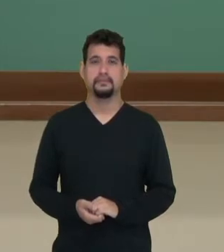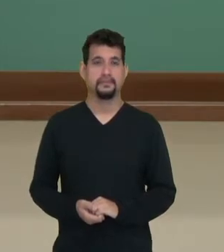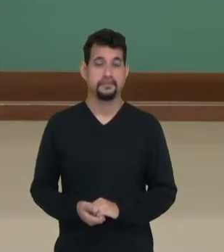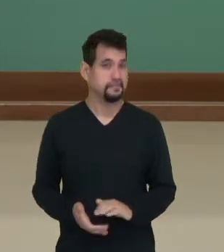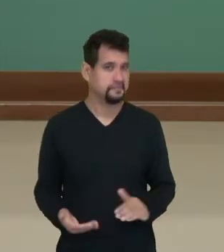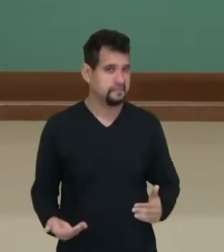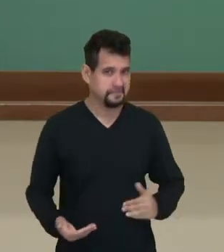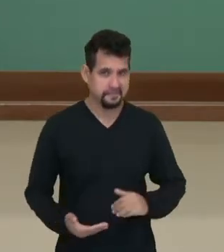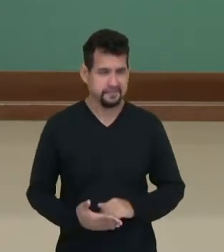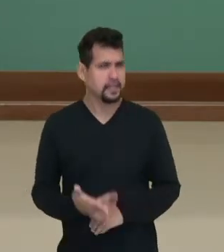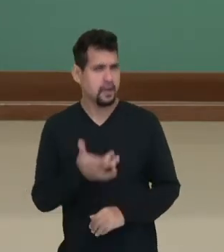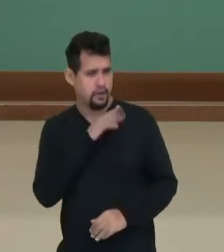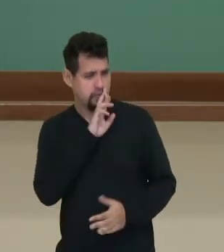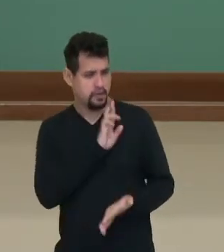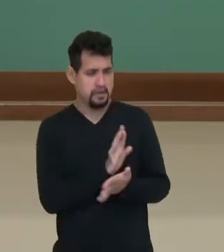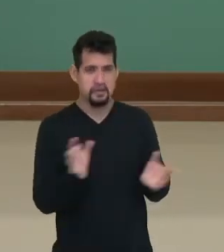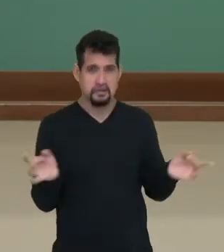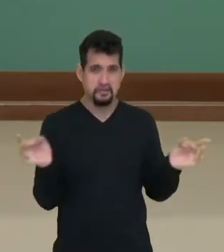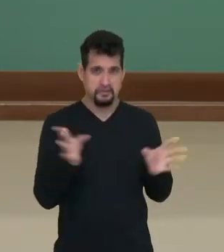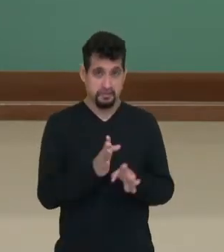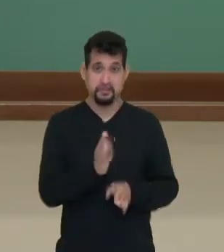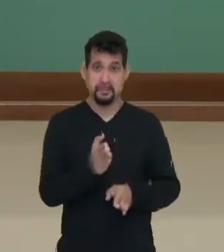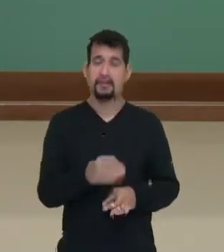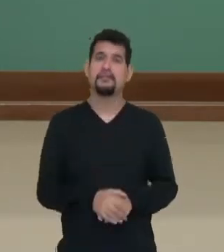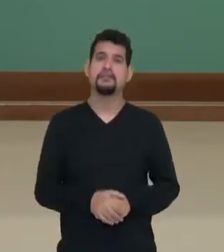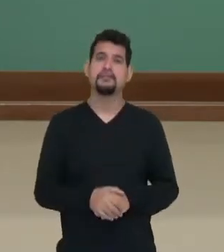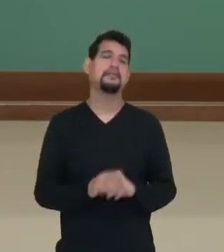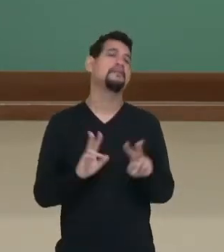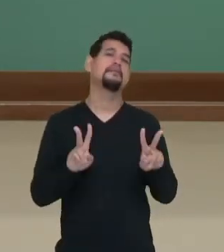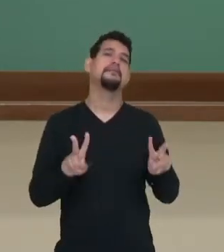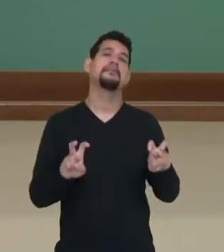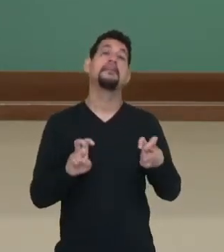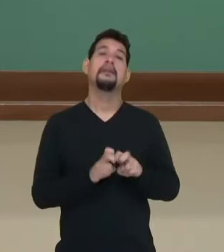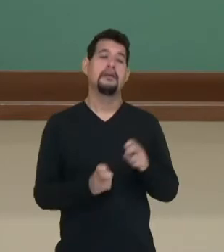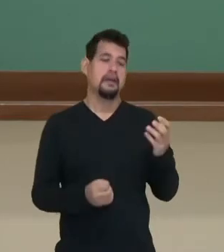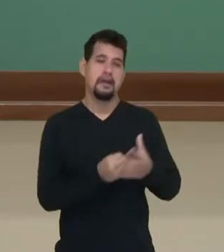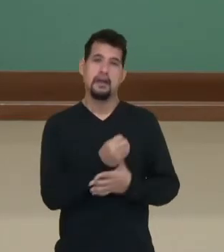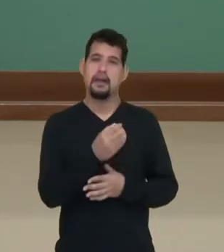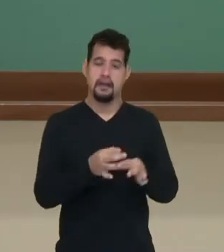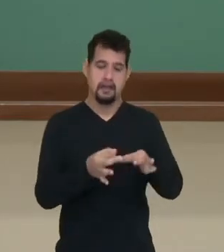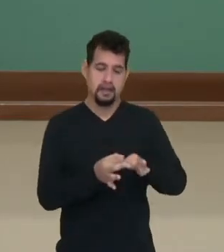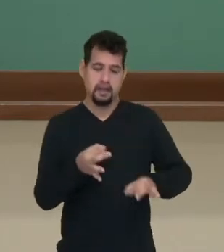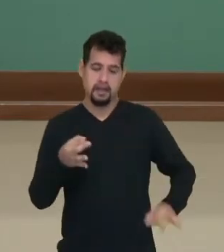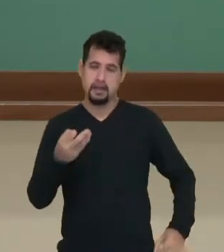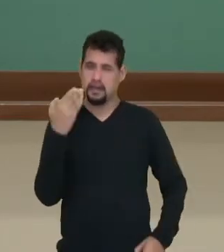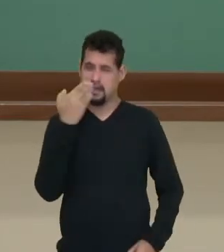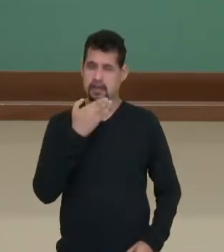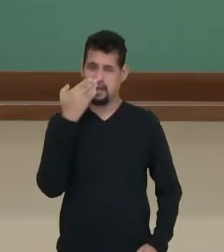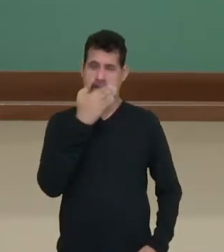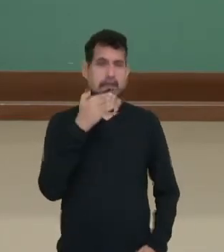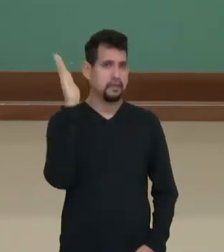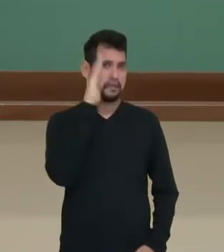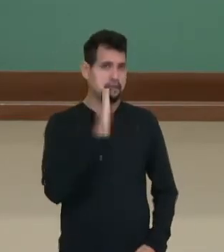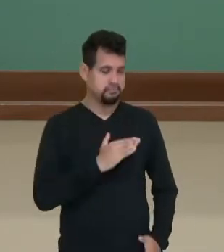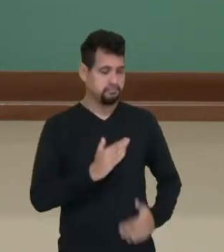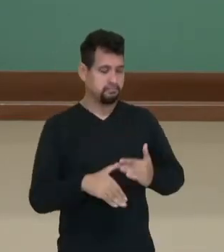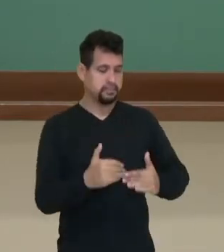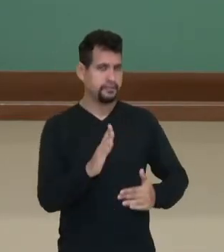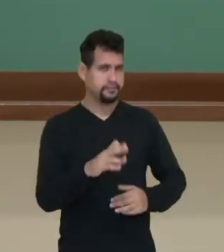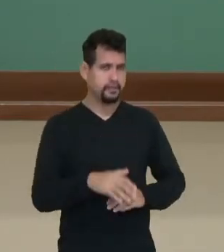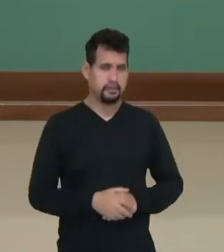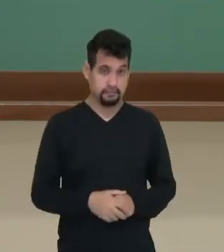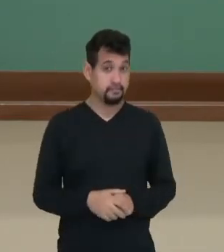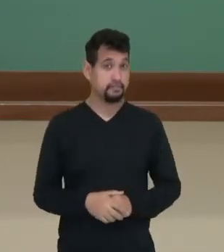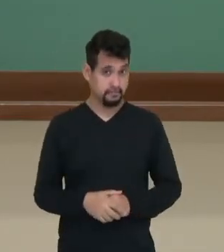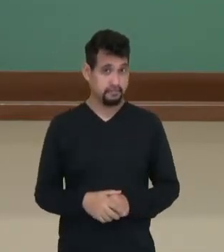E aí, meus queridos, conseguiram responder aí, então, quanto à produção de cana-de-açúcar no Brasil, né? O ciclo da cana-de-açúcar,